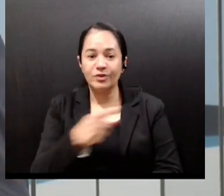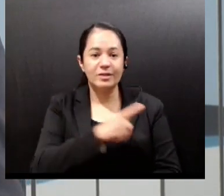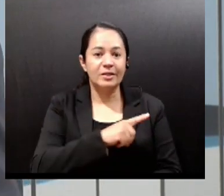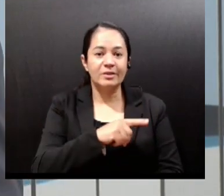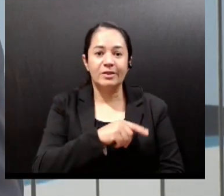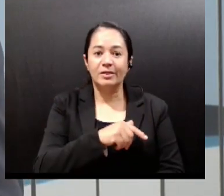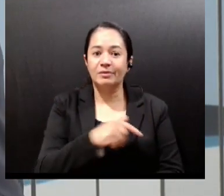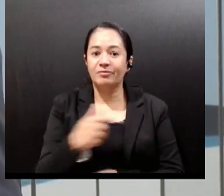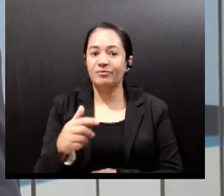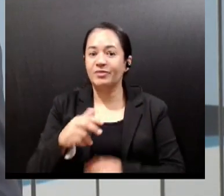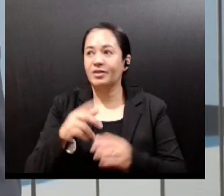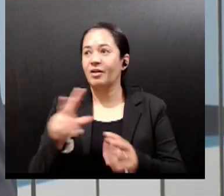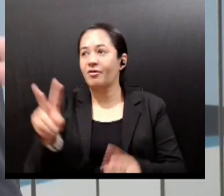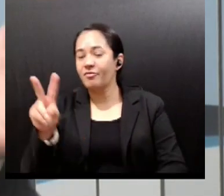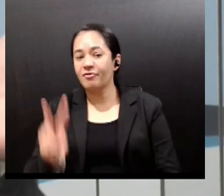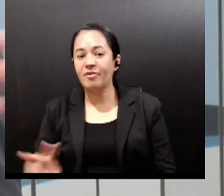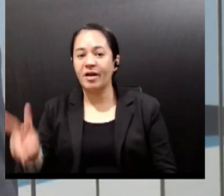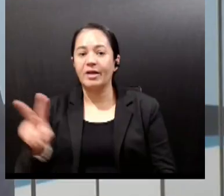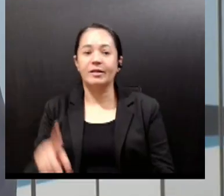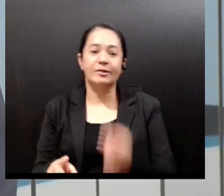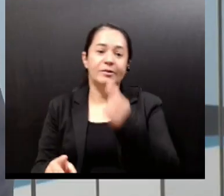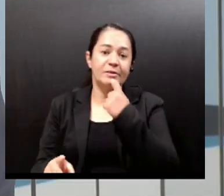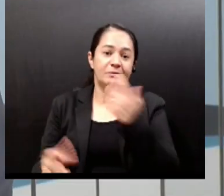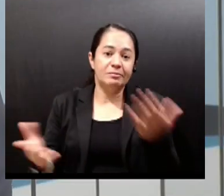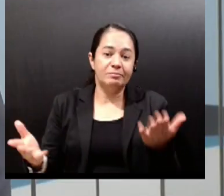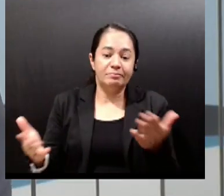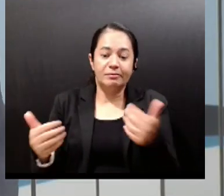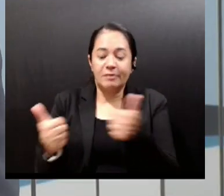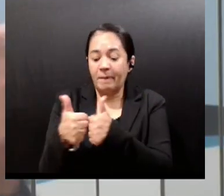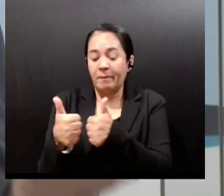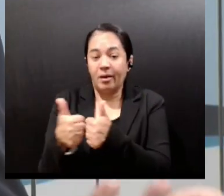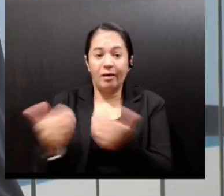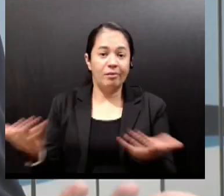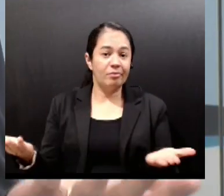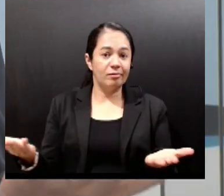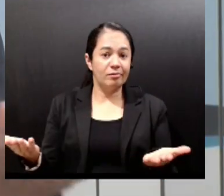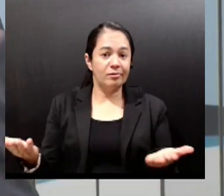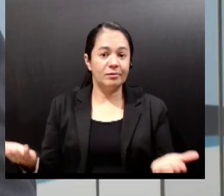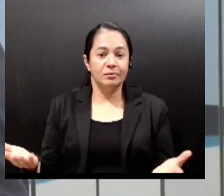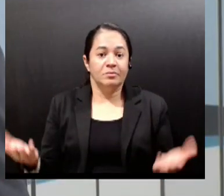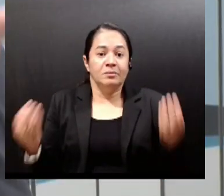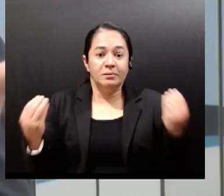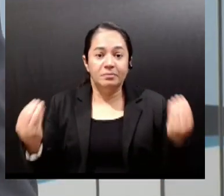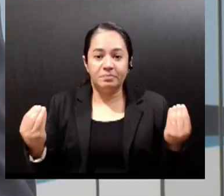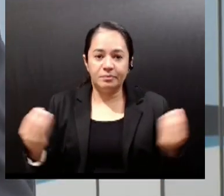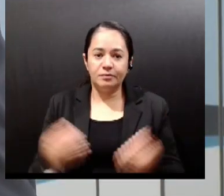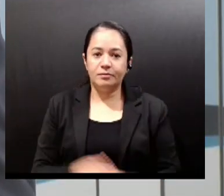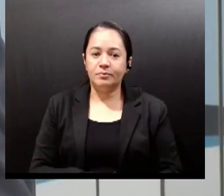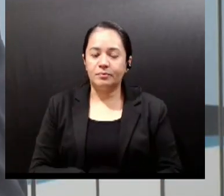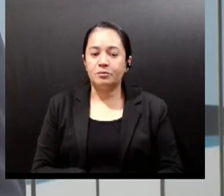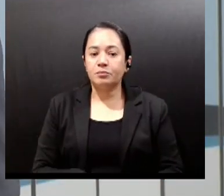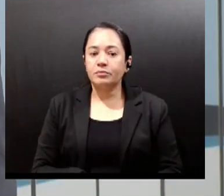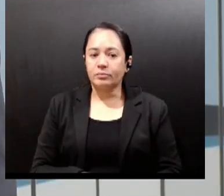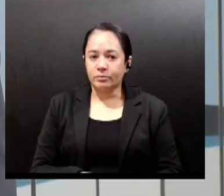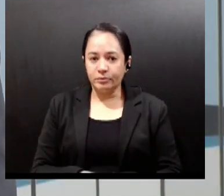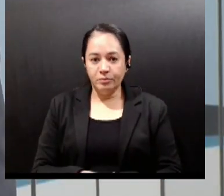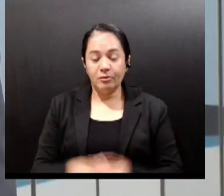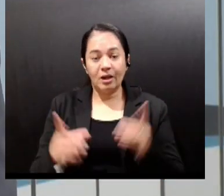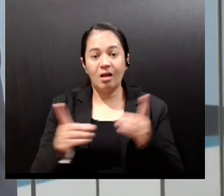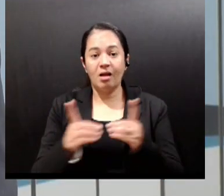Valinhos e Campinas, ele está dividido ali numa rodovia. Então é muito dinâmico isso. Então